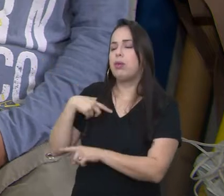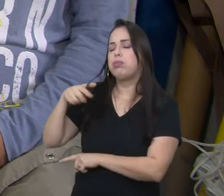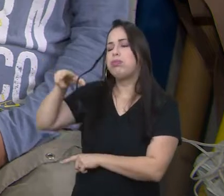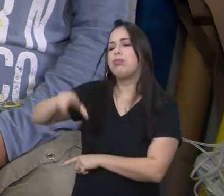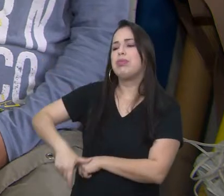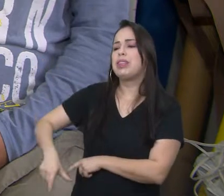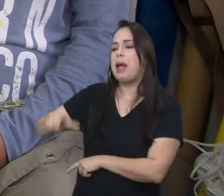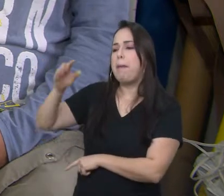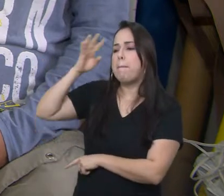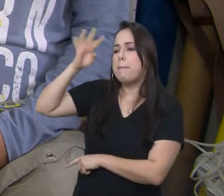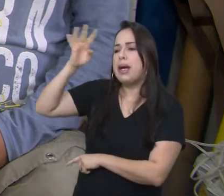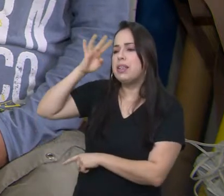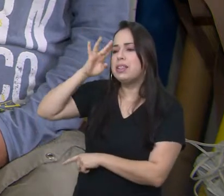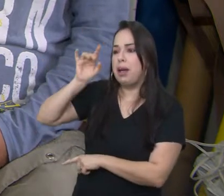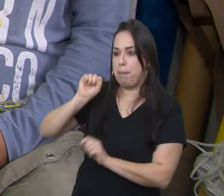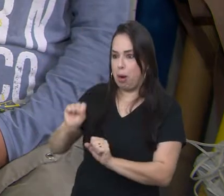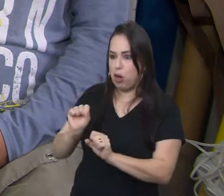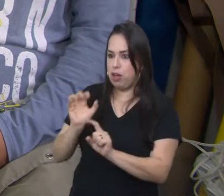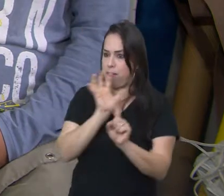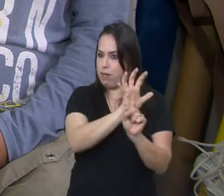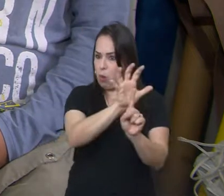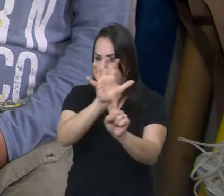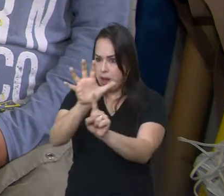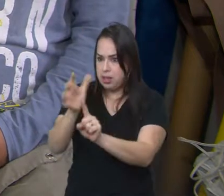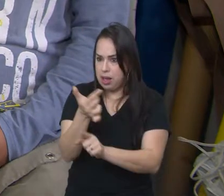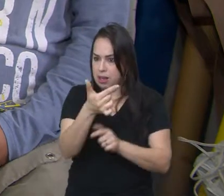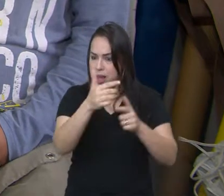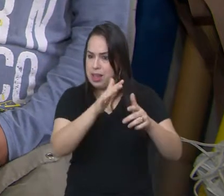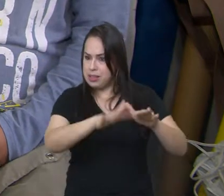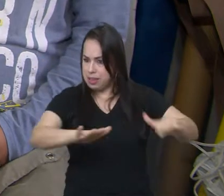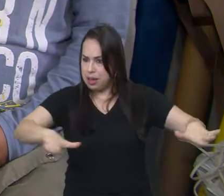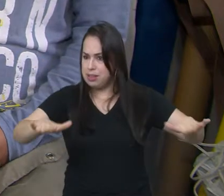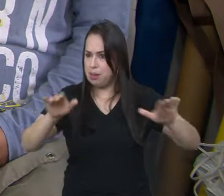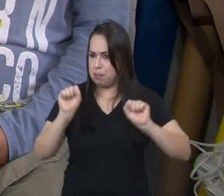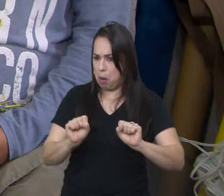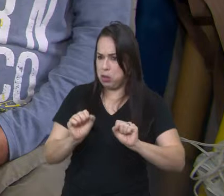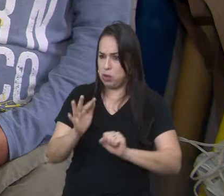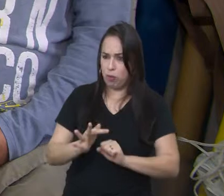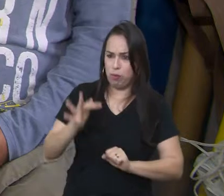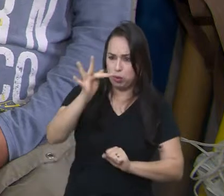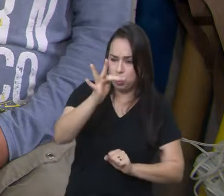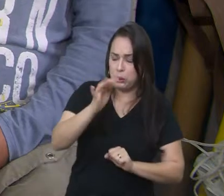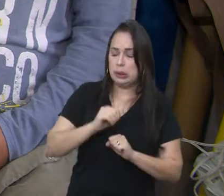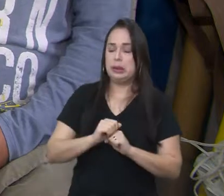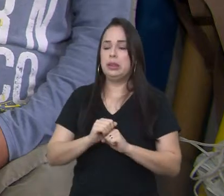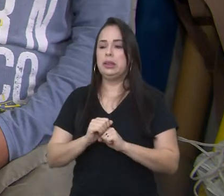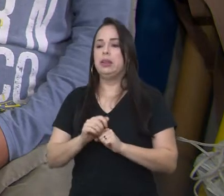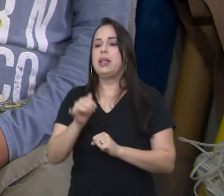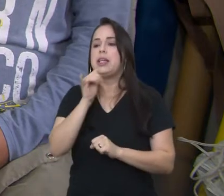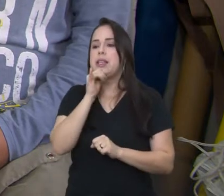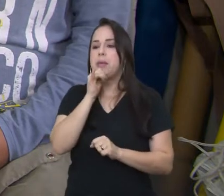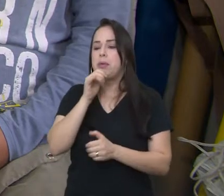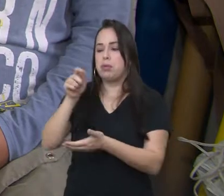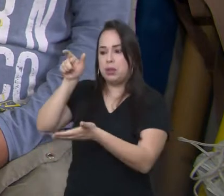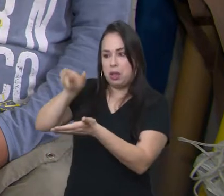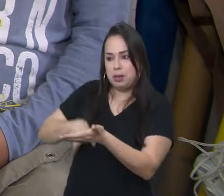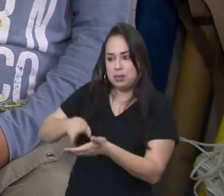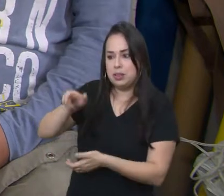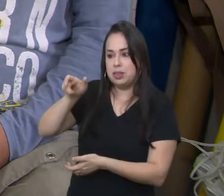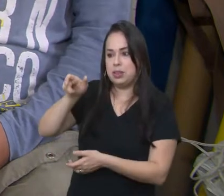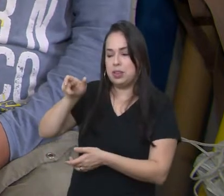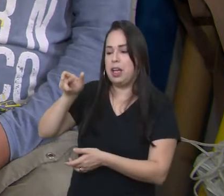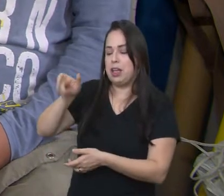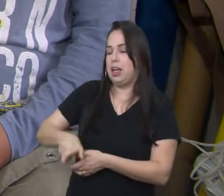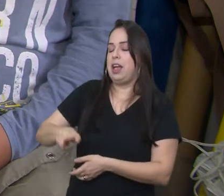você imagina? Você acha que você pode ser uma influência para essas crianças com que você lida? Quem sabe futuramente? Porque assim, você vê um escritor,